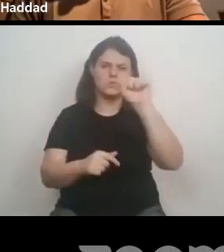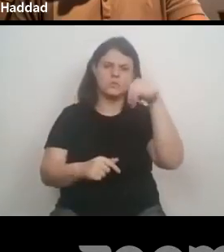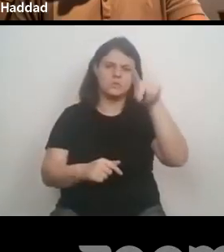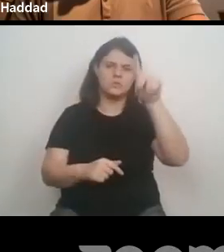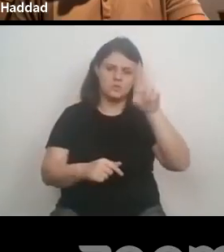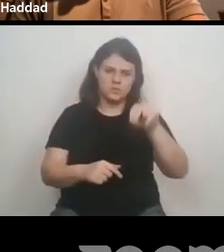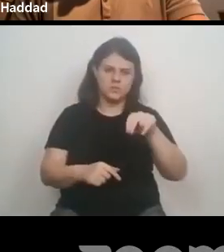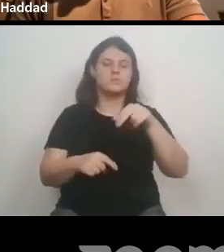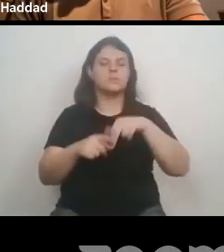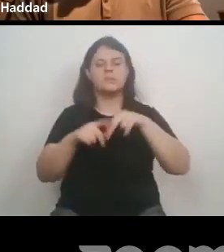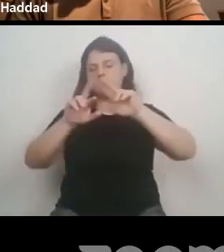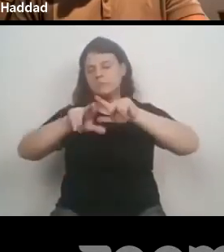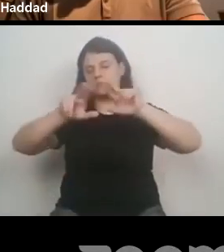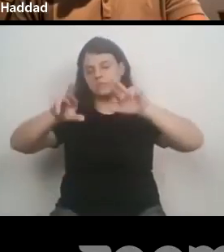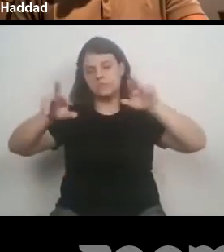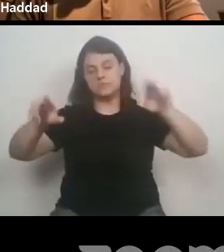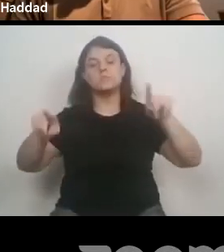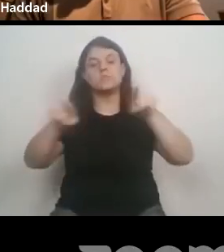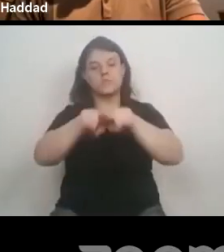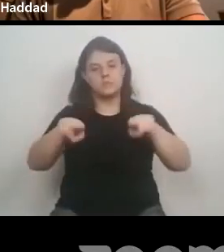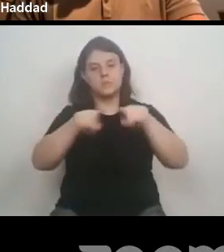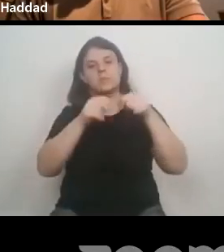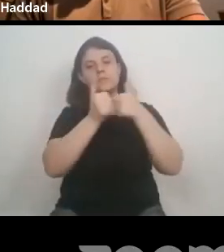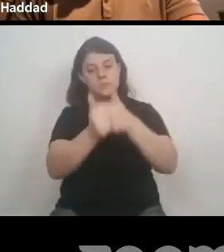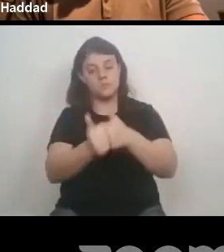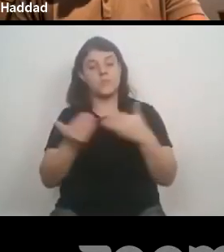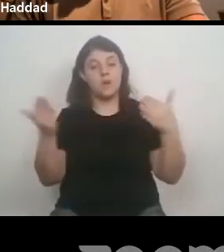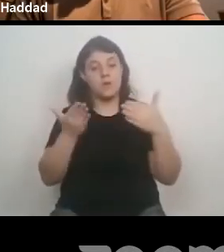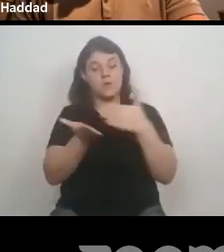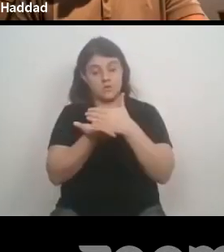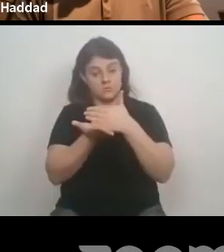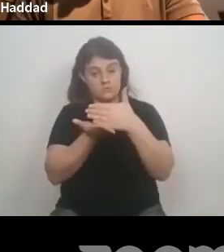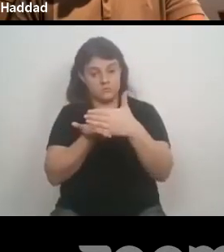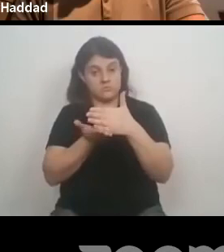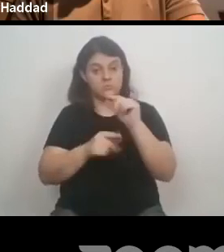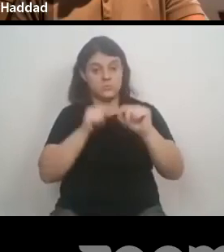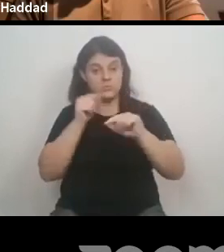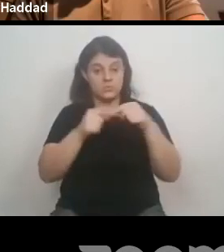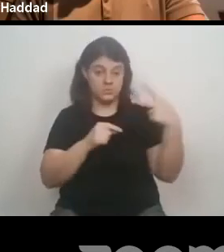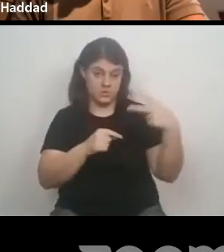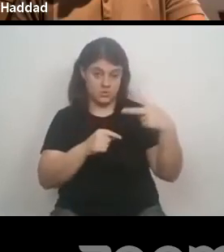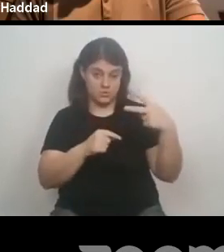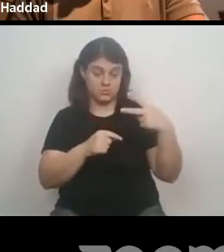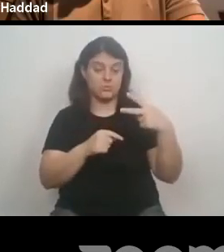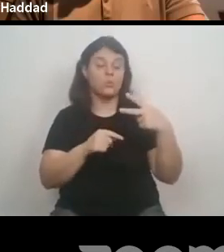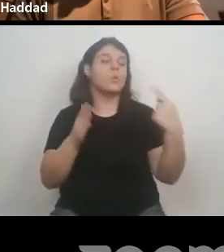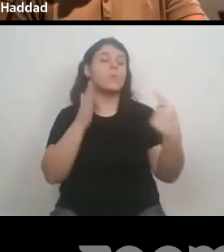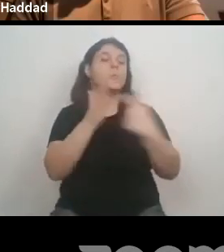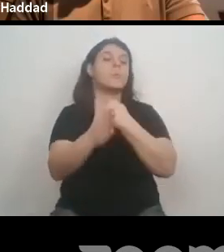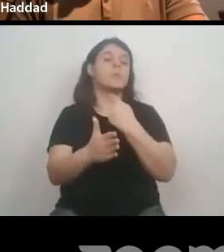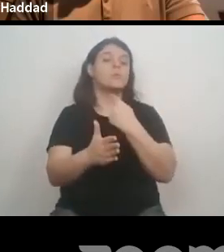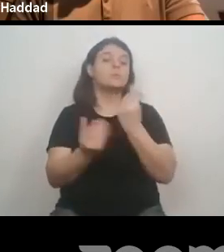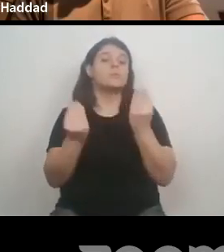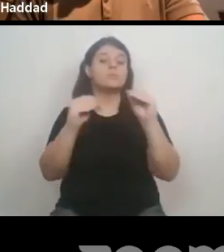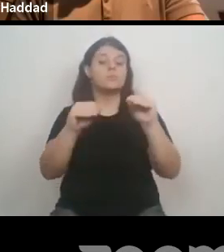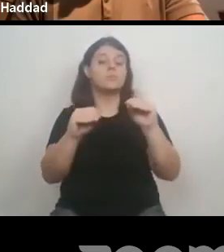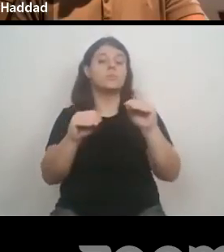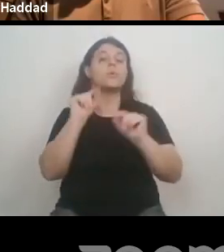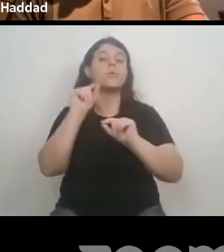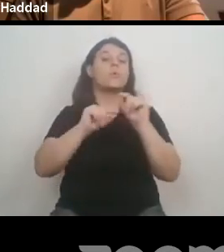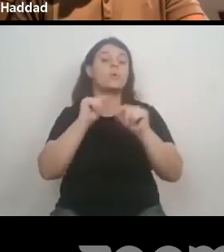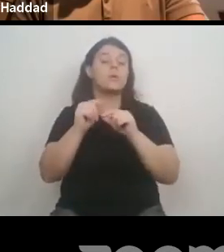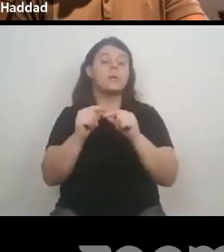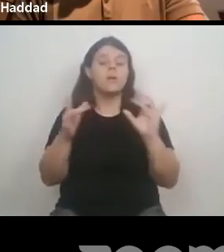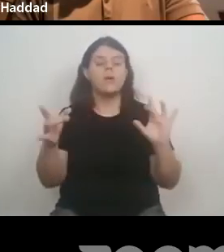o Rolo de São Paulo, estão também nos acompanhando. Nós vamos introduzir agora esse segundo bloco com uma pergunta que o Bruno vai colocar, mas eu queria conectar